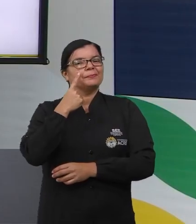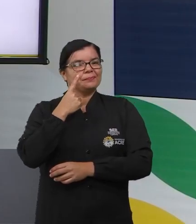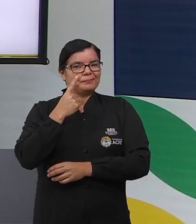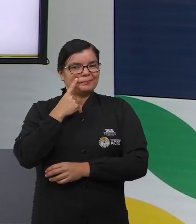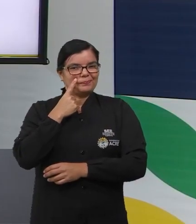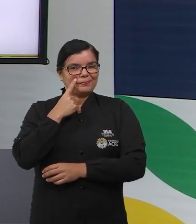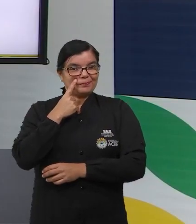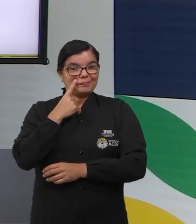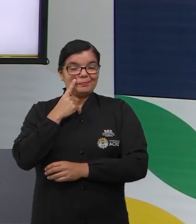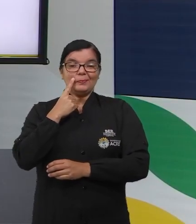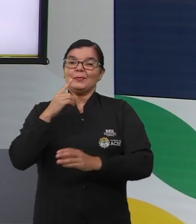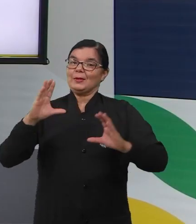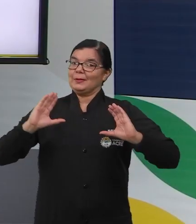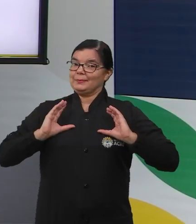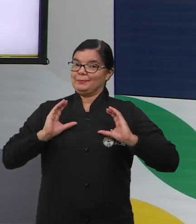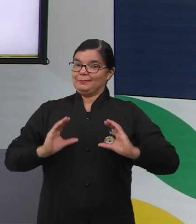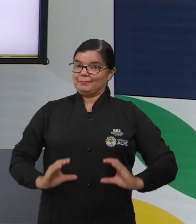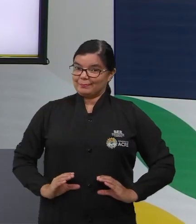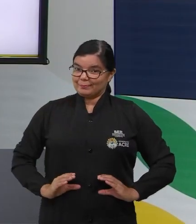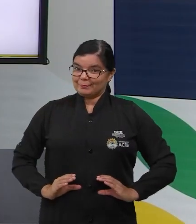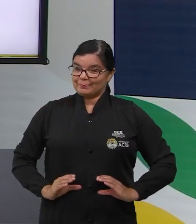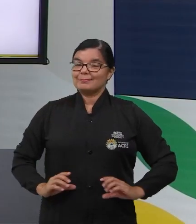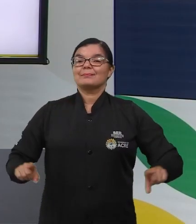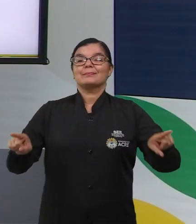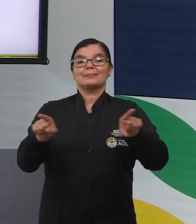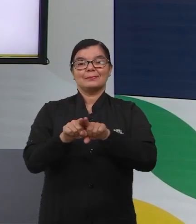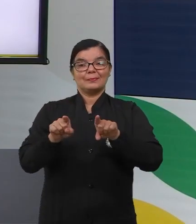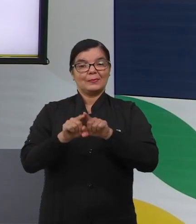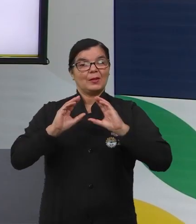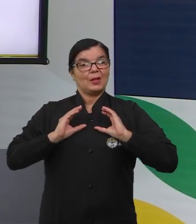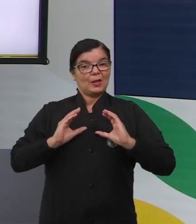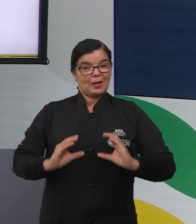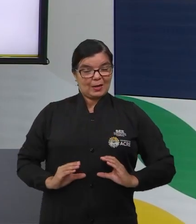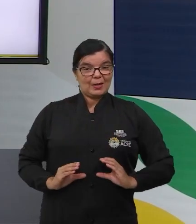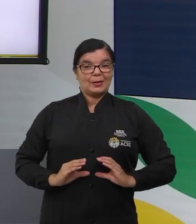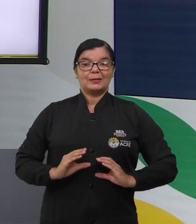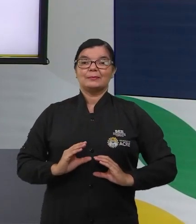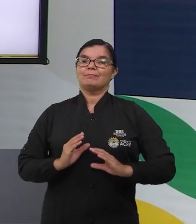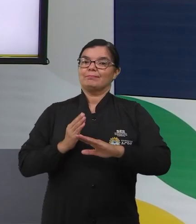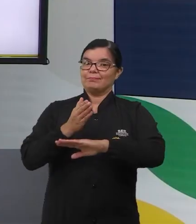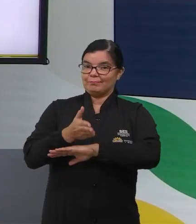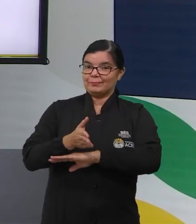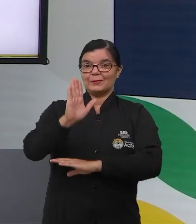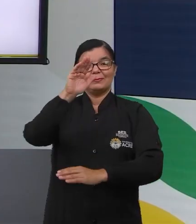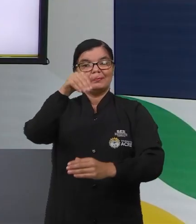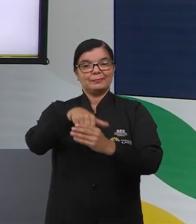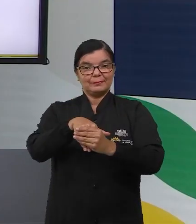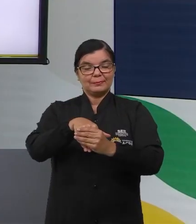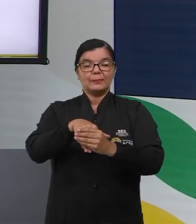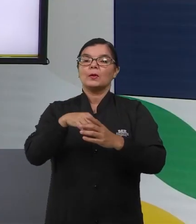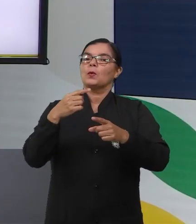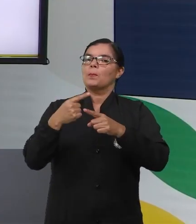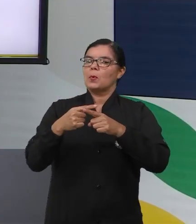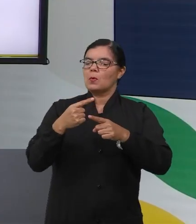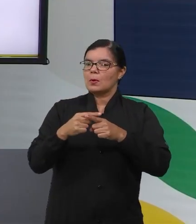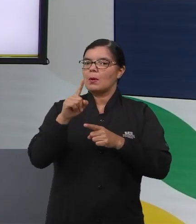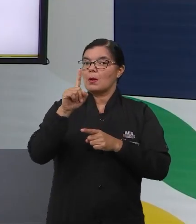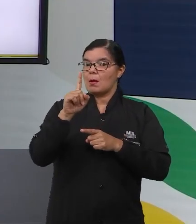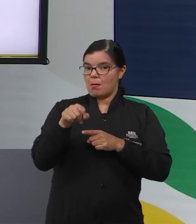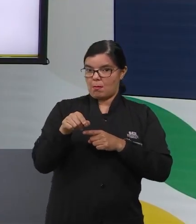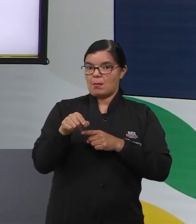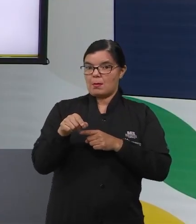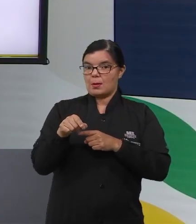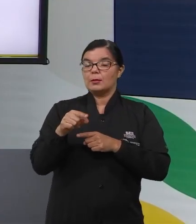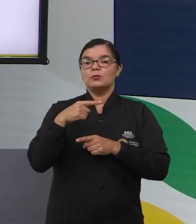o termo cidadão. E você já deve ter definido que cidadão é aquele que vai lá e vota. Porque isso é uma